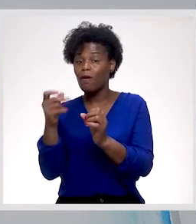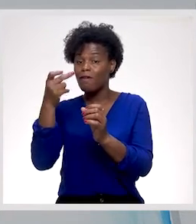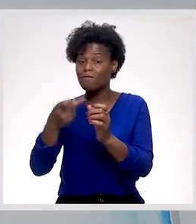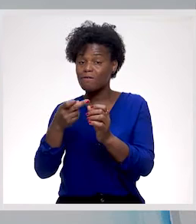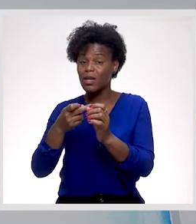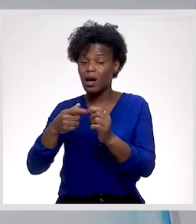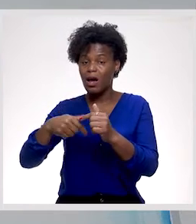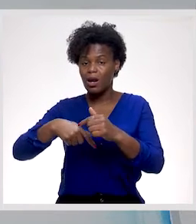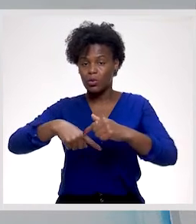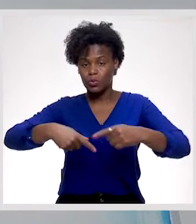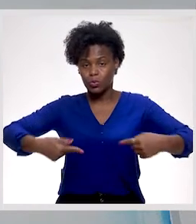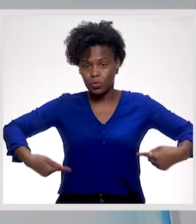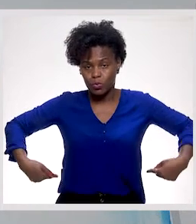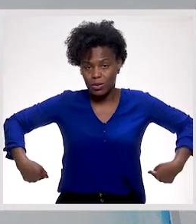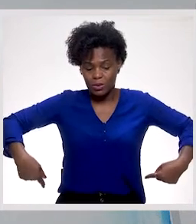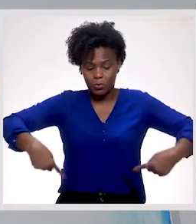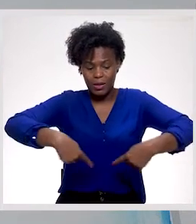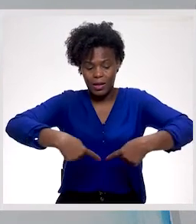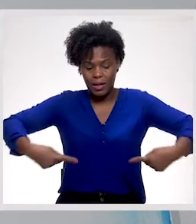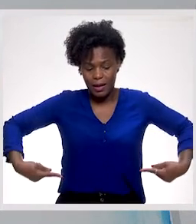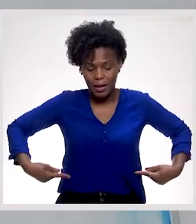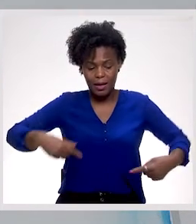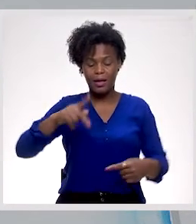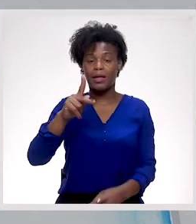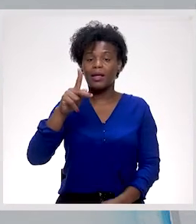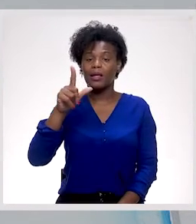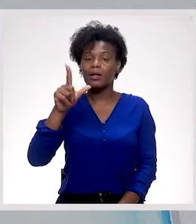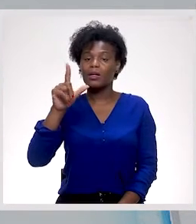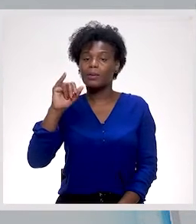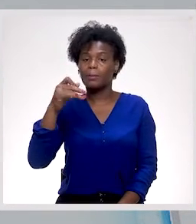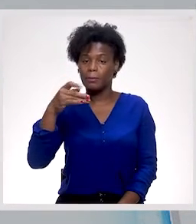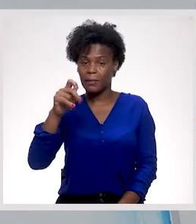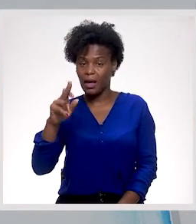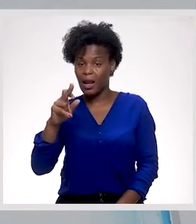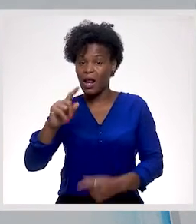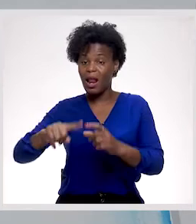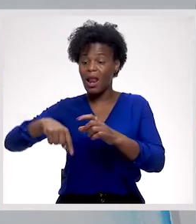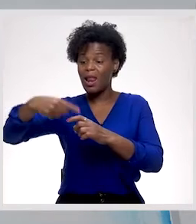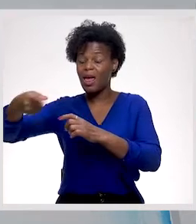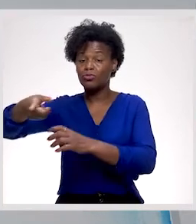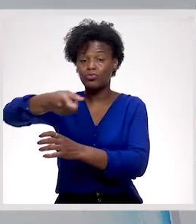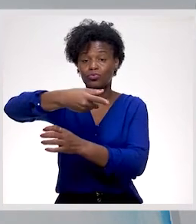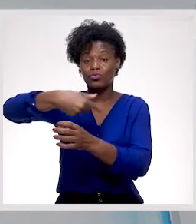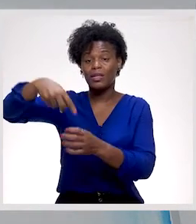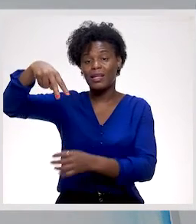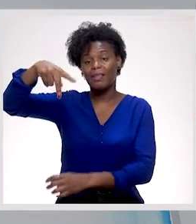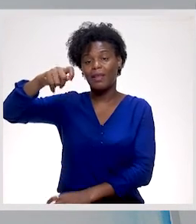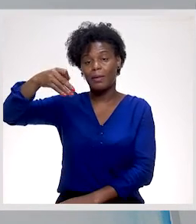cintura de Kuiper, que fica para além da órbita de Neptuno.